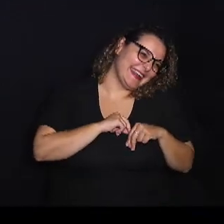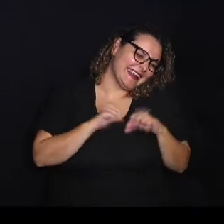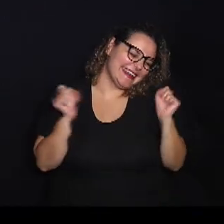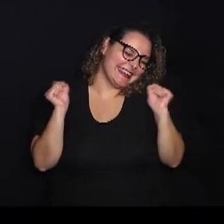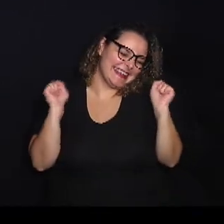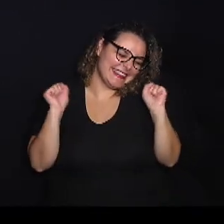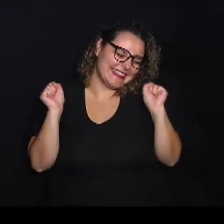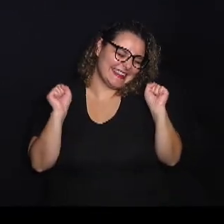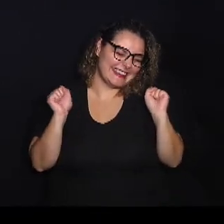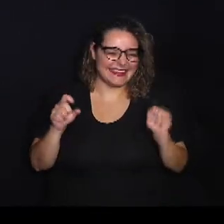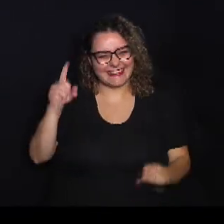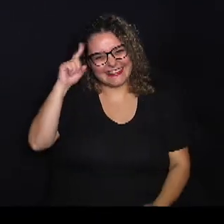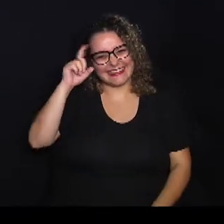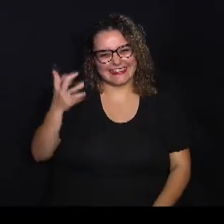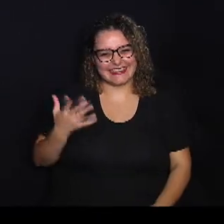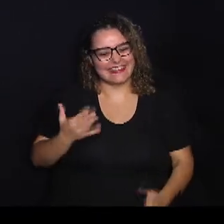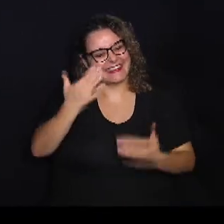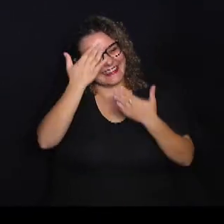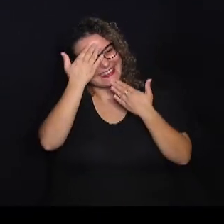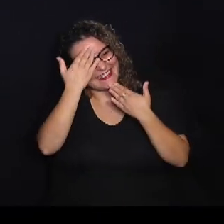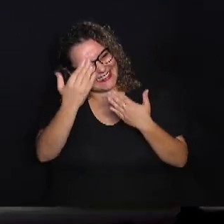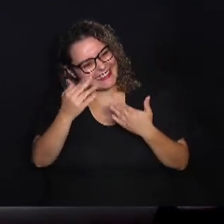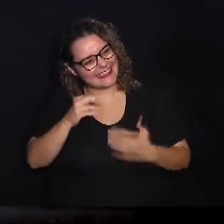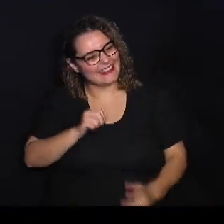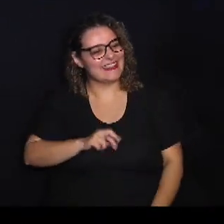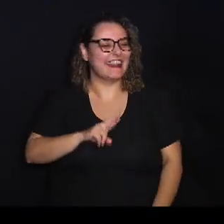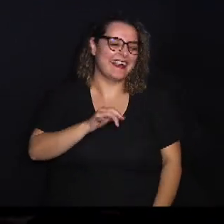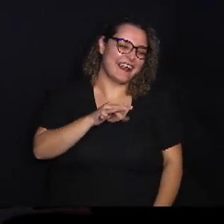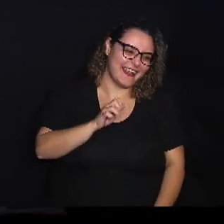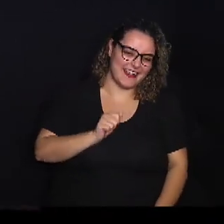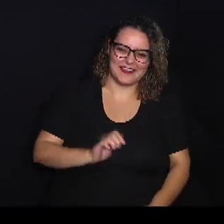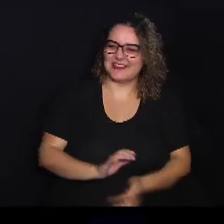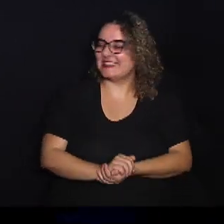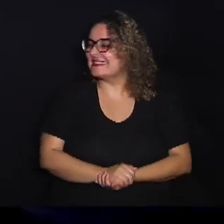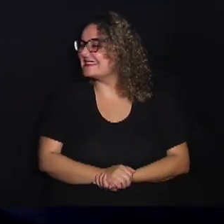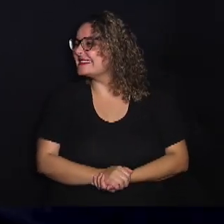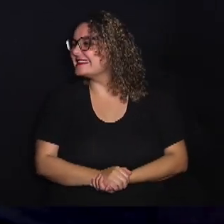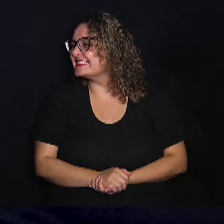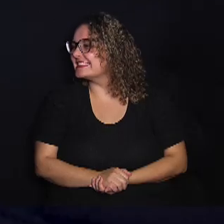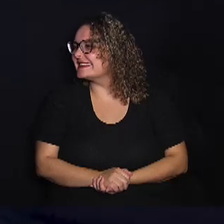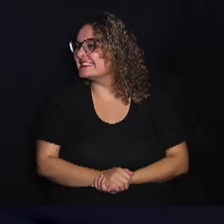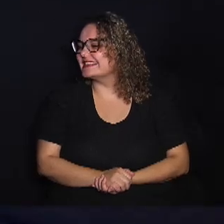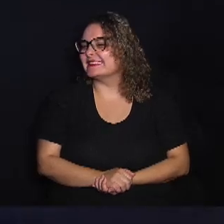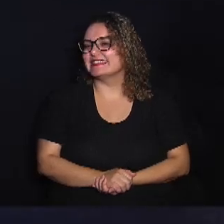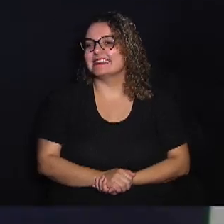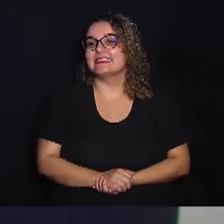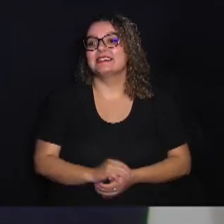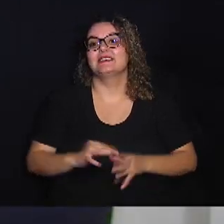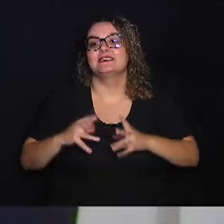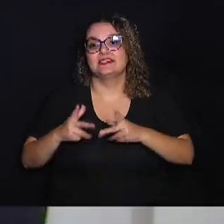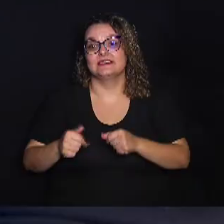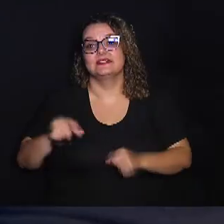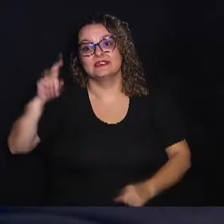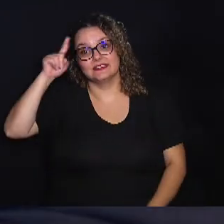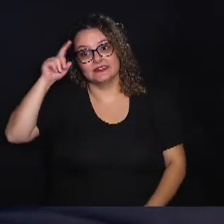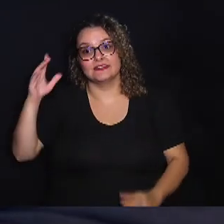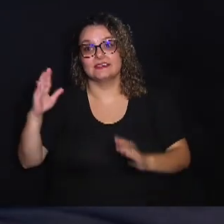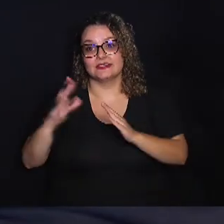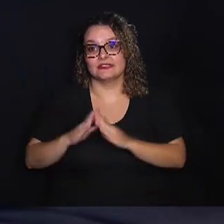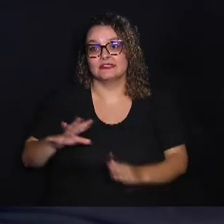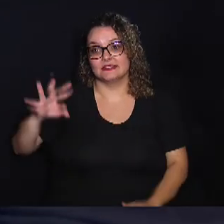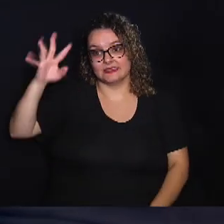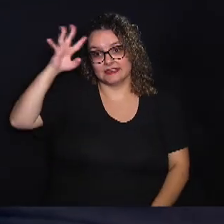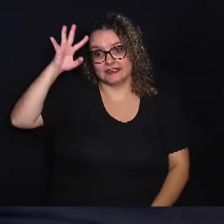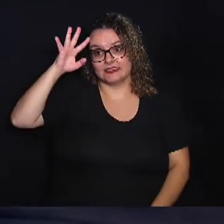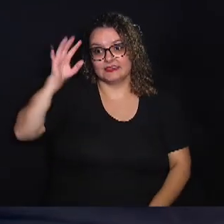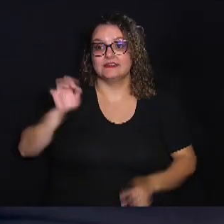pessoal. Muito obrigada, Rafa. Sim, todo dia em casa, desde quarta-feira, tenho aula